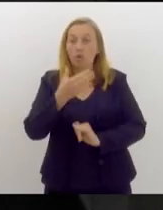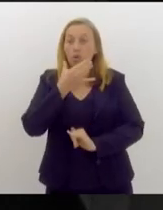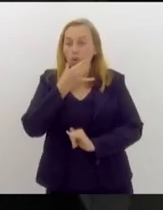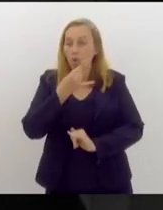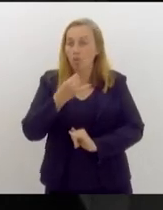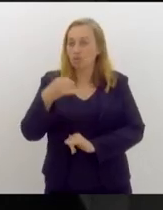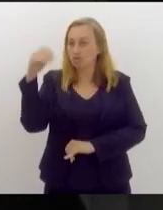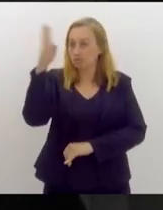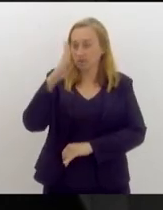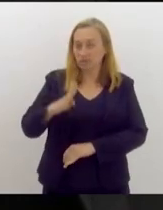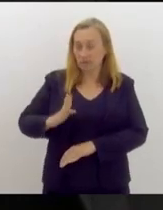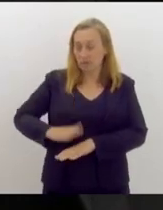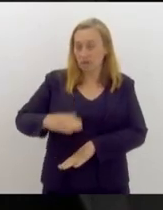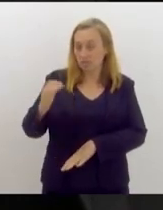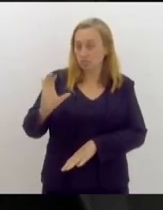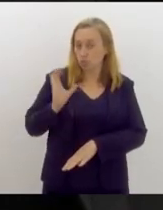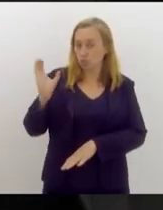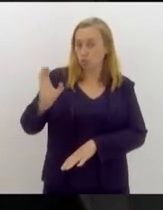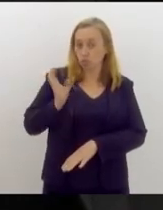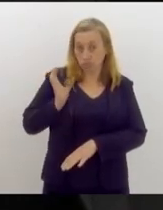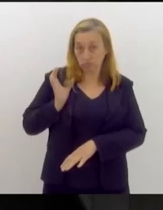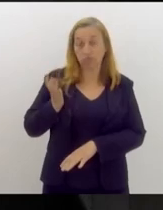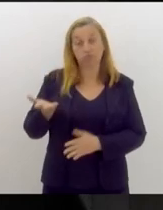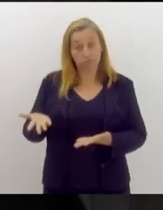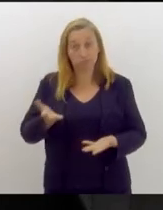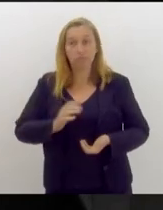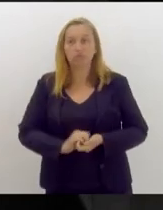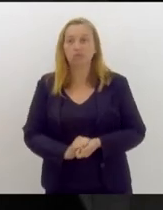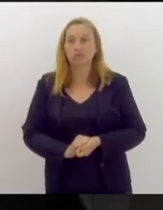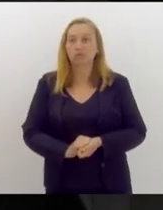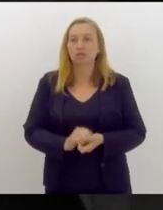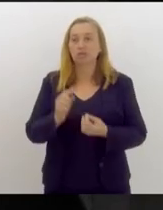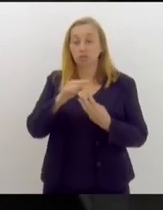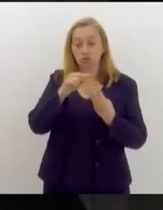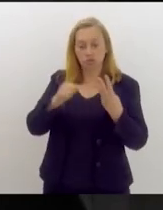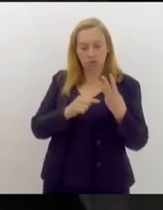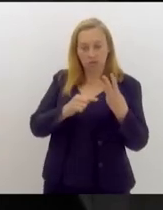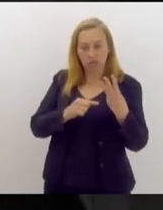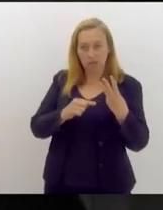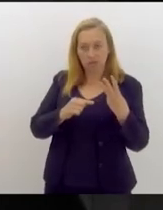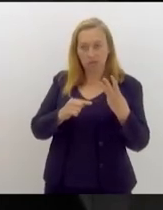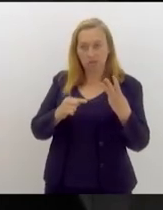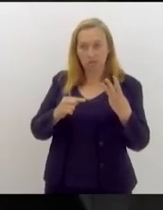brasileiros mais ricos e eles estão